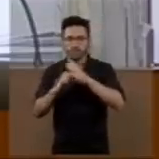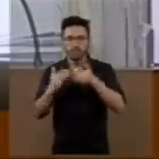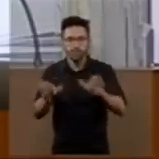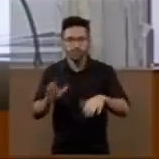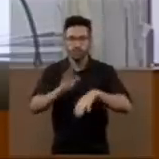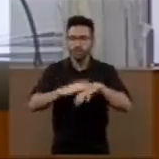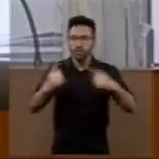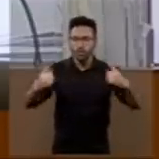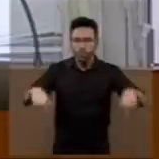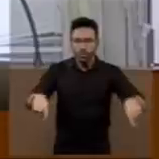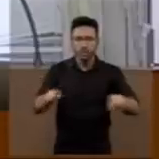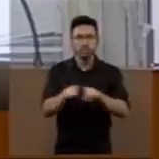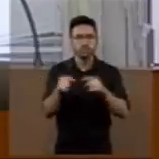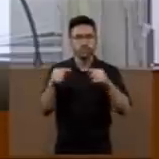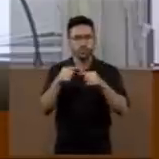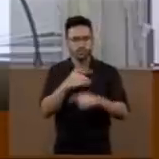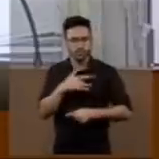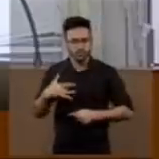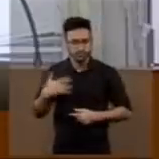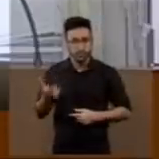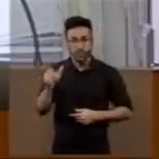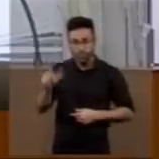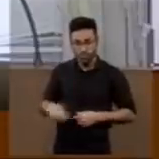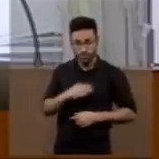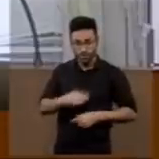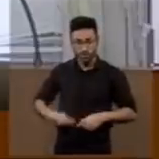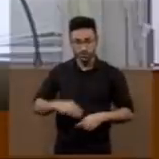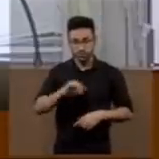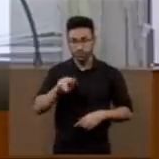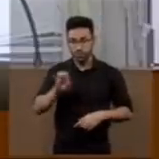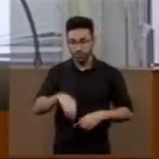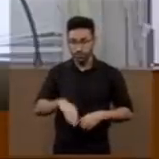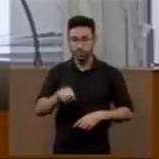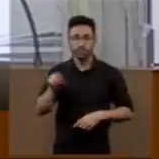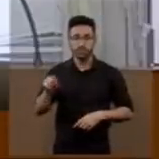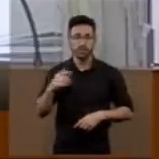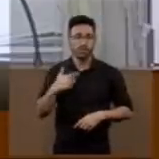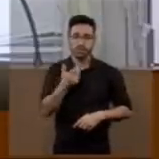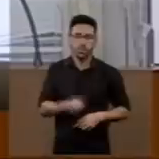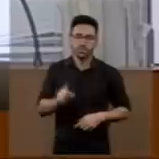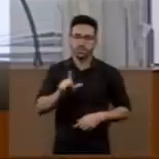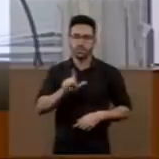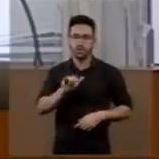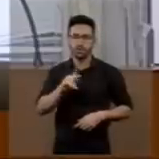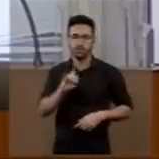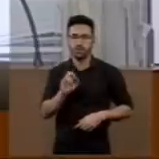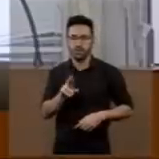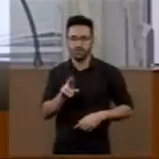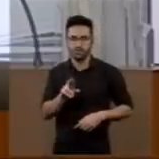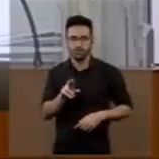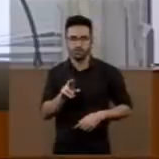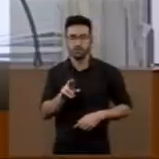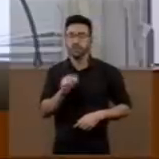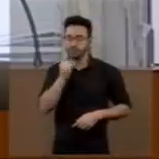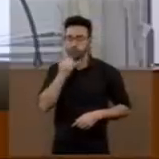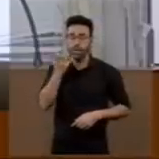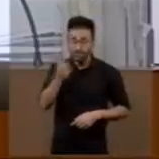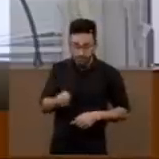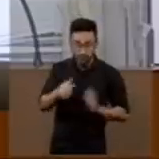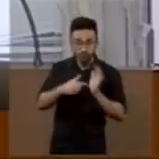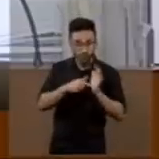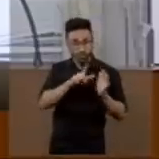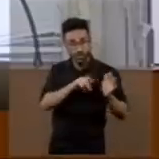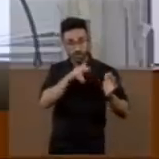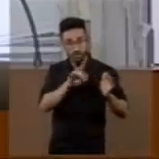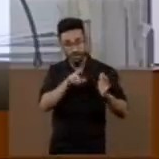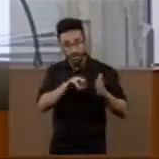concorrência e à saúde pública, o ministro Joaquim Barbosa votou pelo deferimento da medida liminar e atribuiu efeito suspensivo àquele recurso